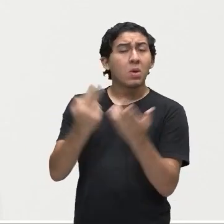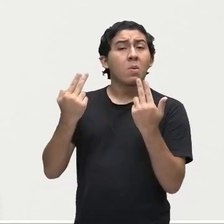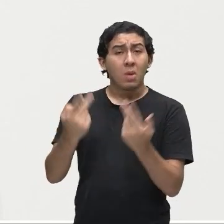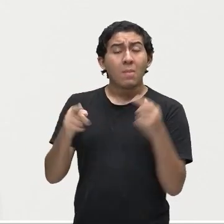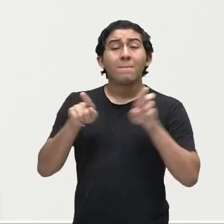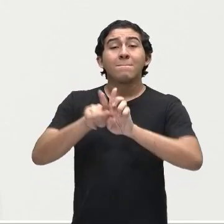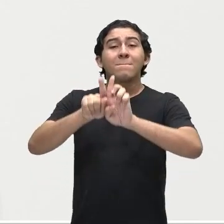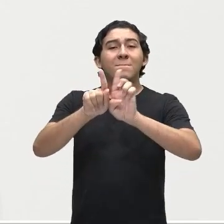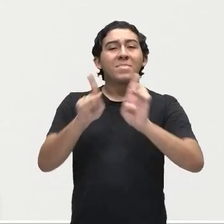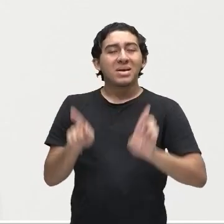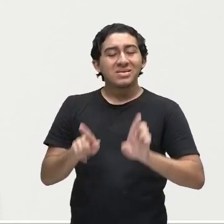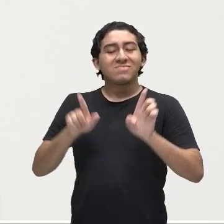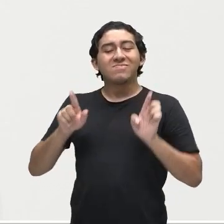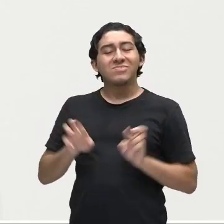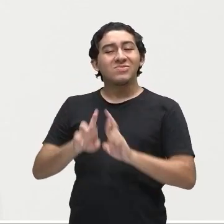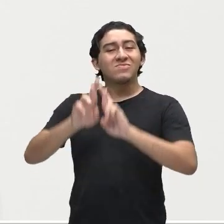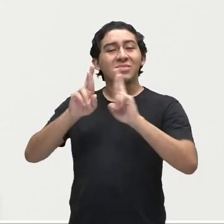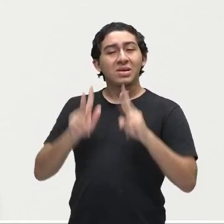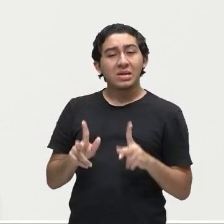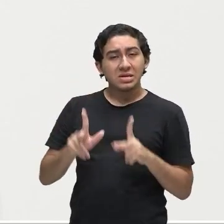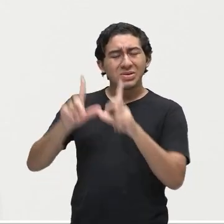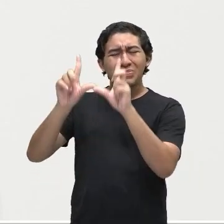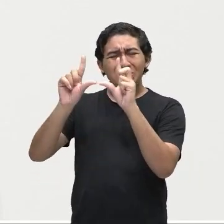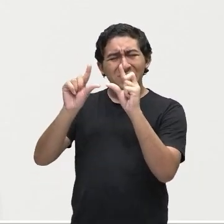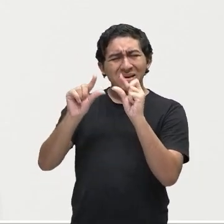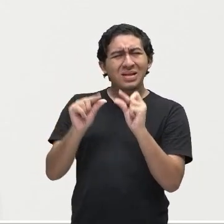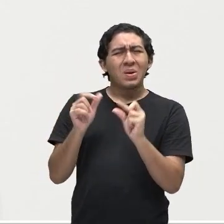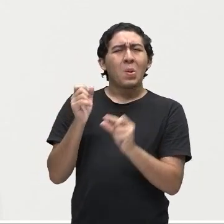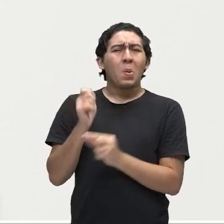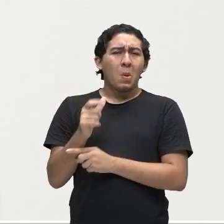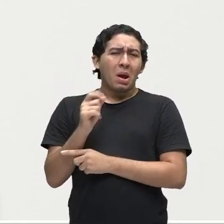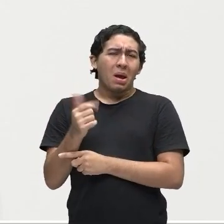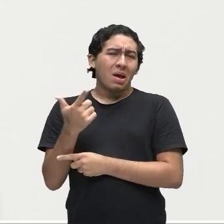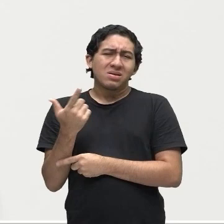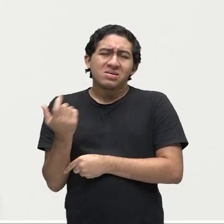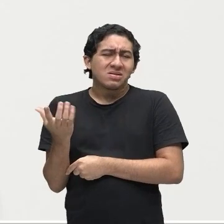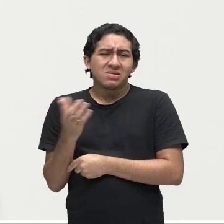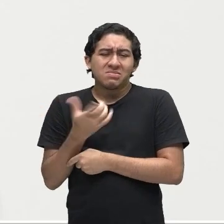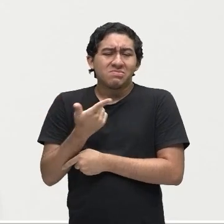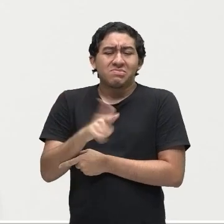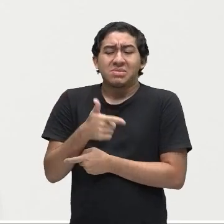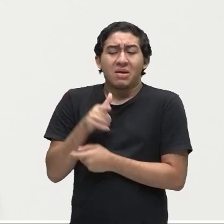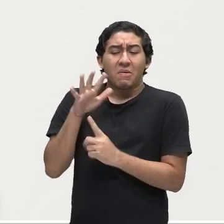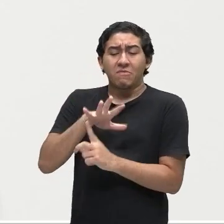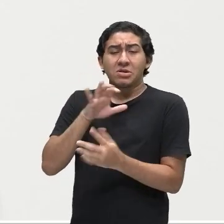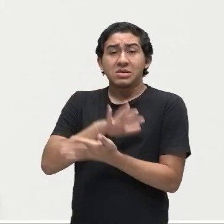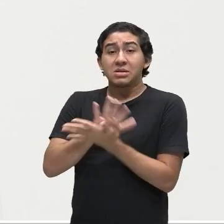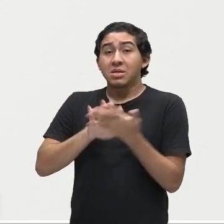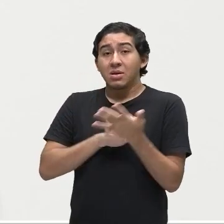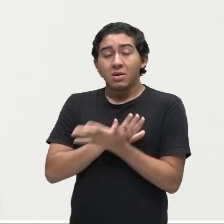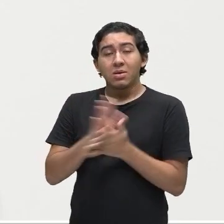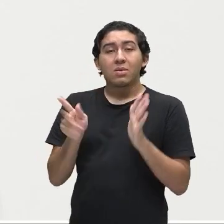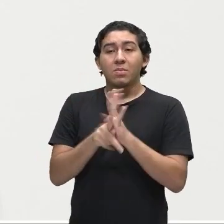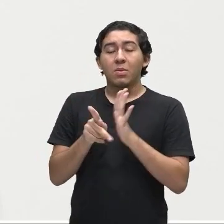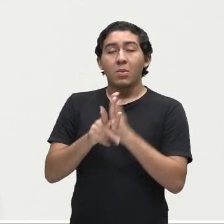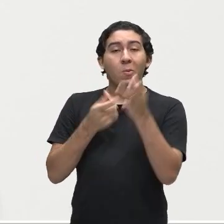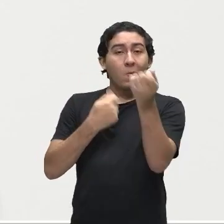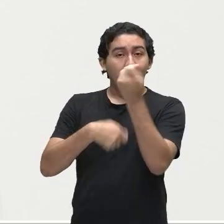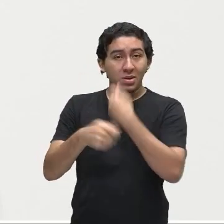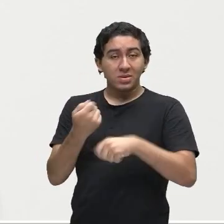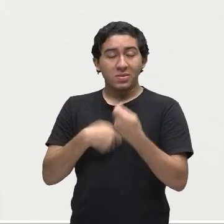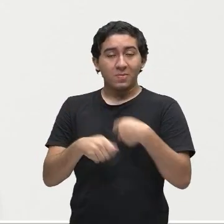maneira muito pequena, quase que insignificante, assim, na questão comercial,